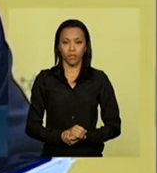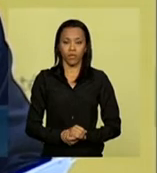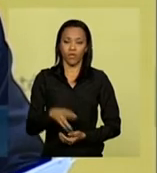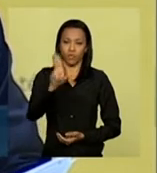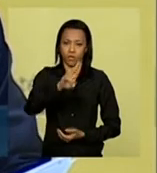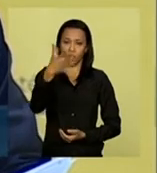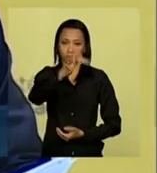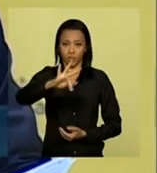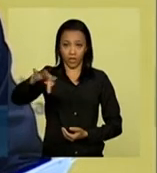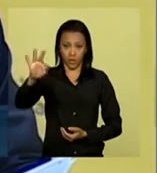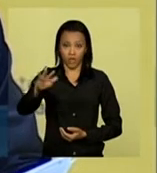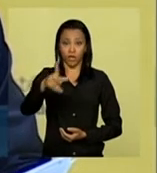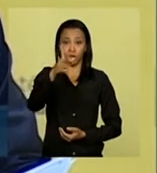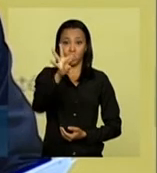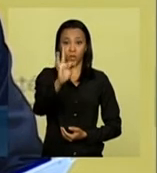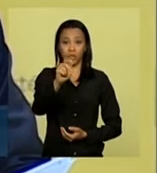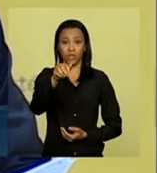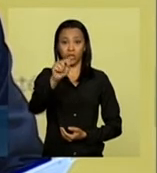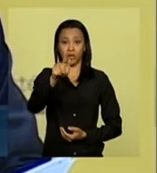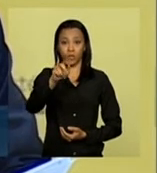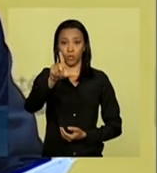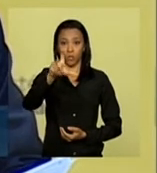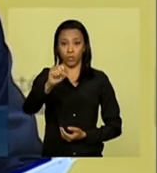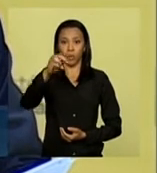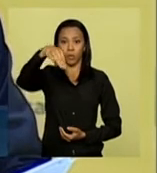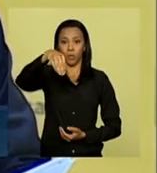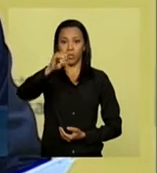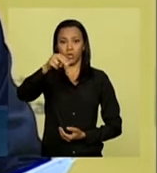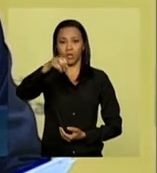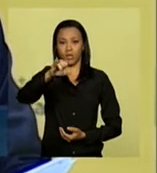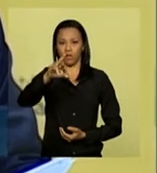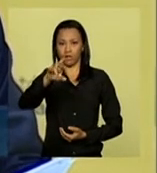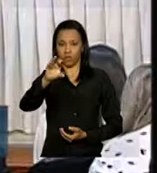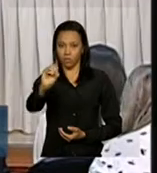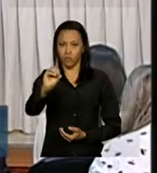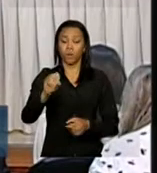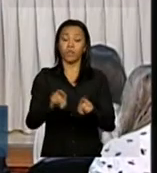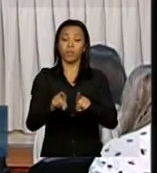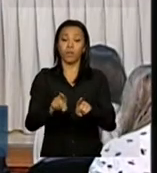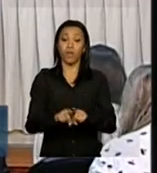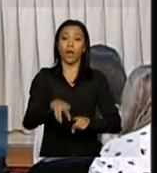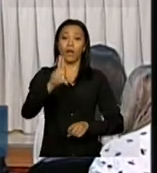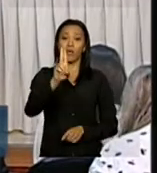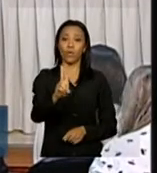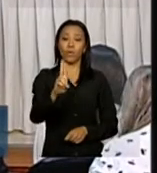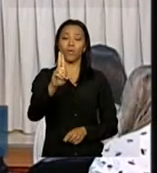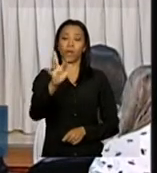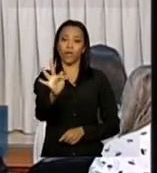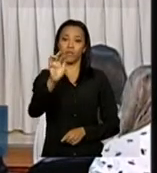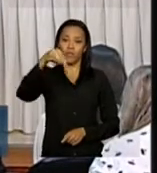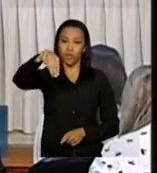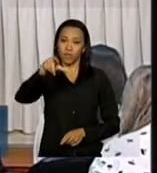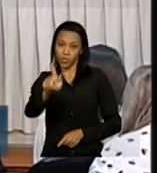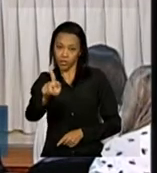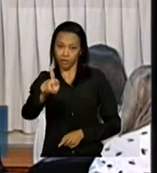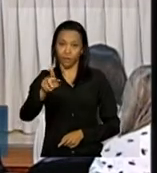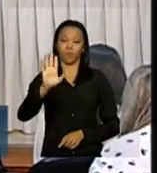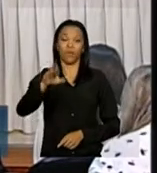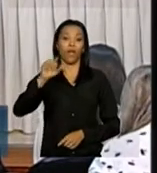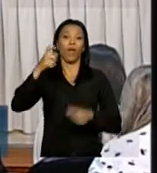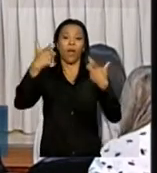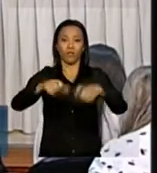a Universidade Federal do Triângulo Mineiro o Jef MG Universidade Federal de Minas